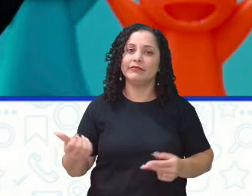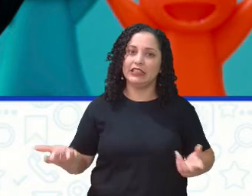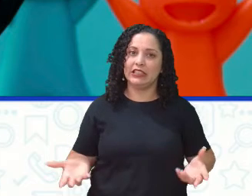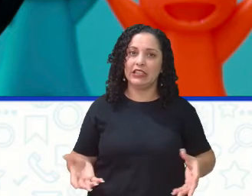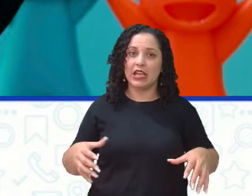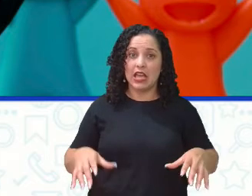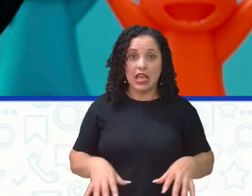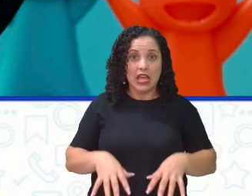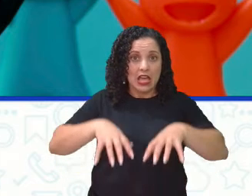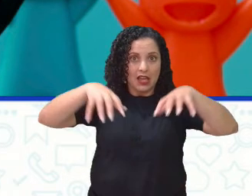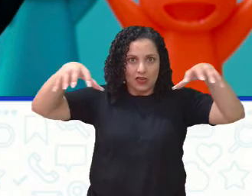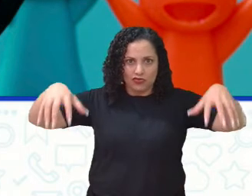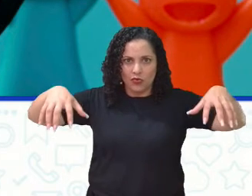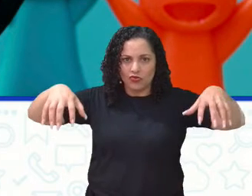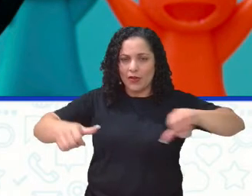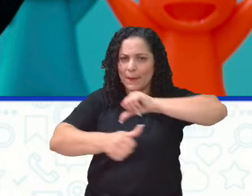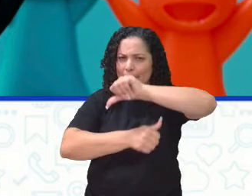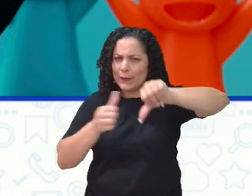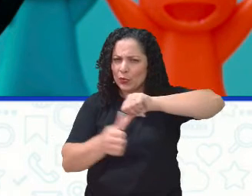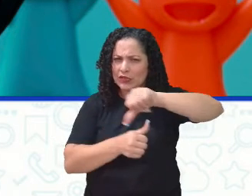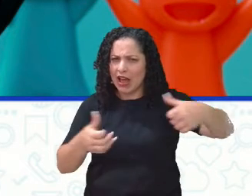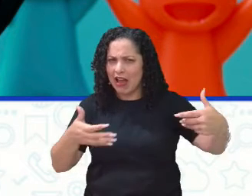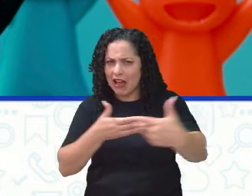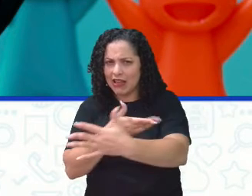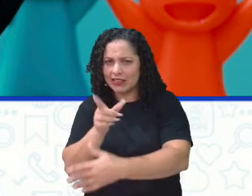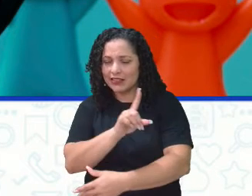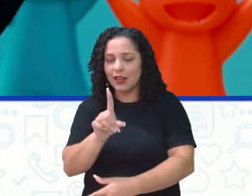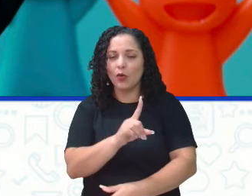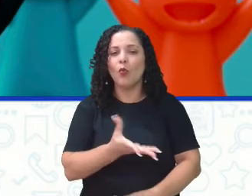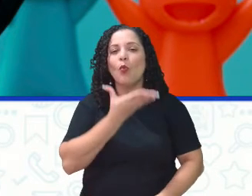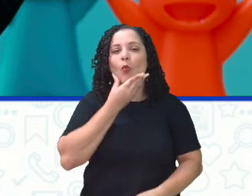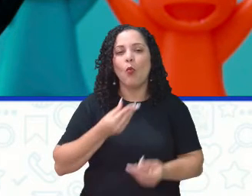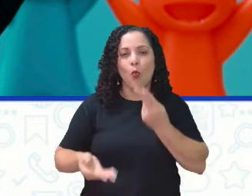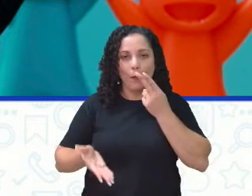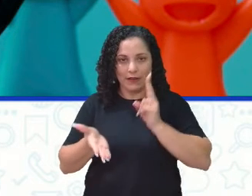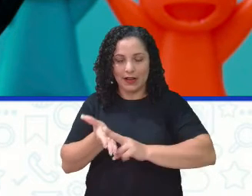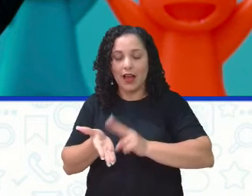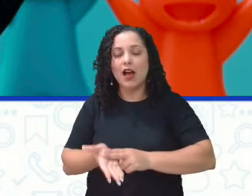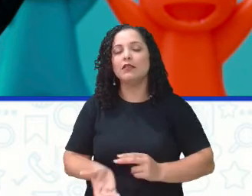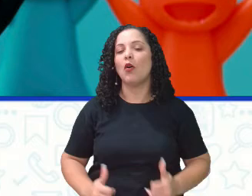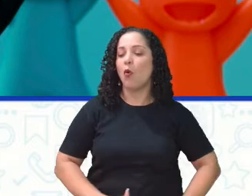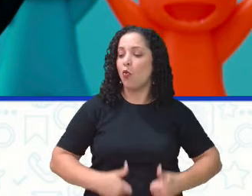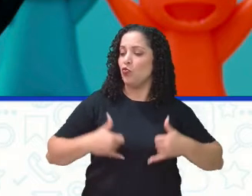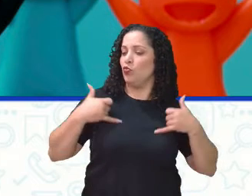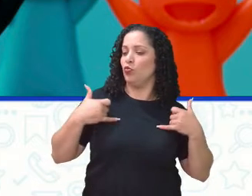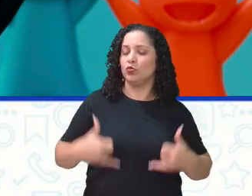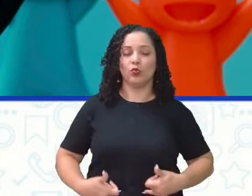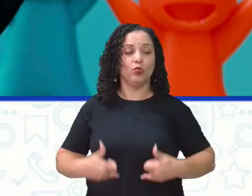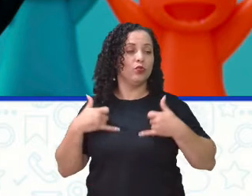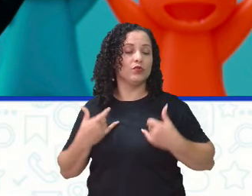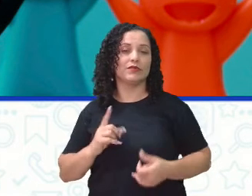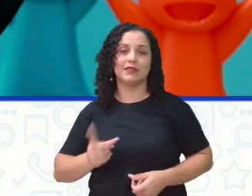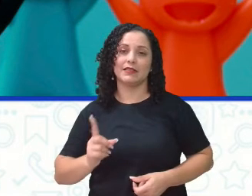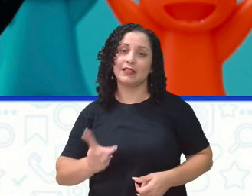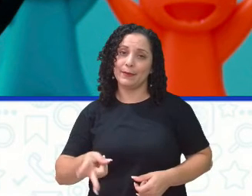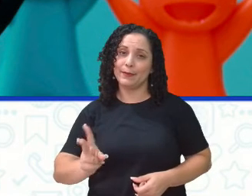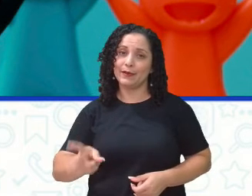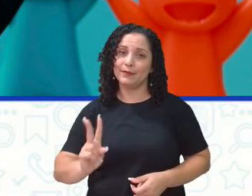não mudam ao longo da história. O carteiro continua orgulhoso demais de sua função e a caixa de correio continua dificultando a